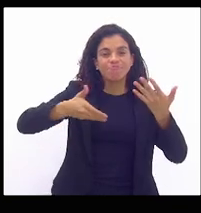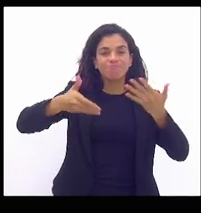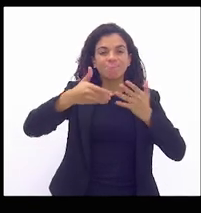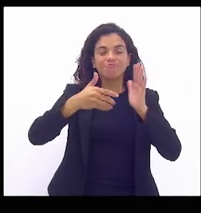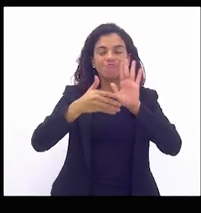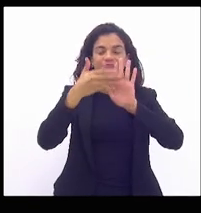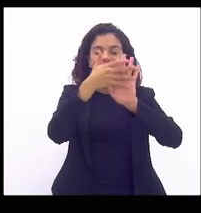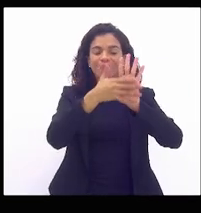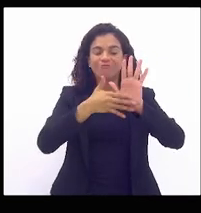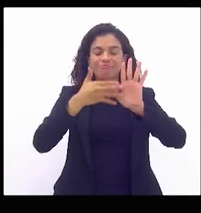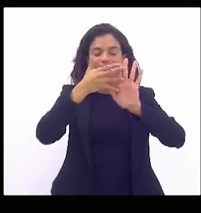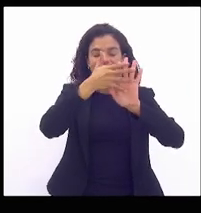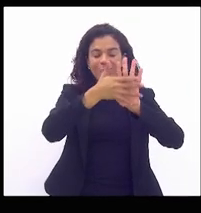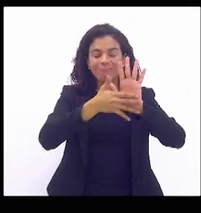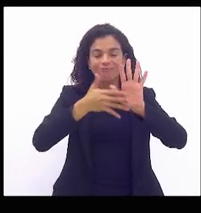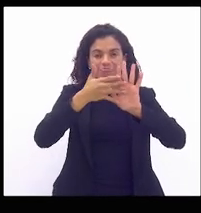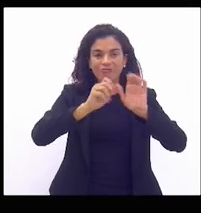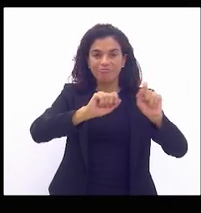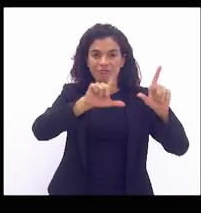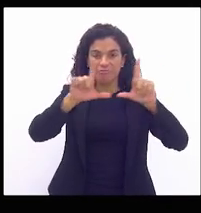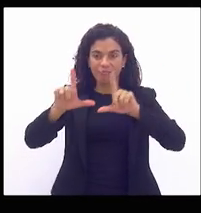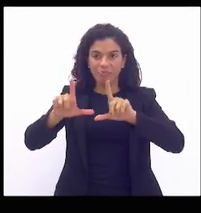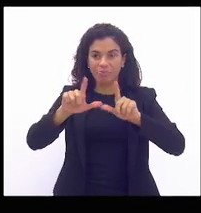forte. Pode passar?